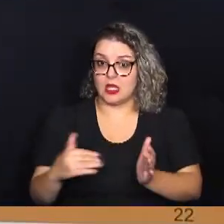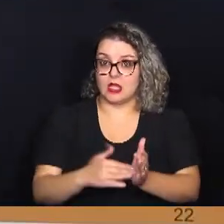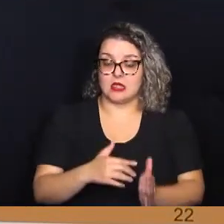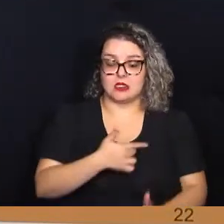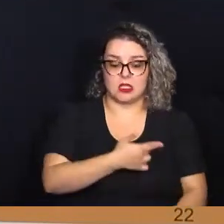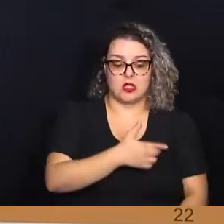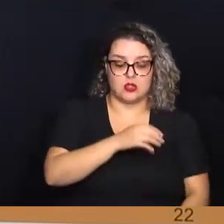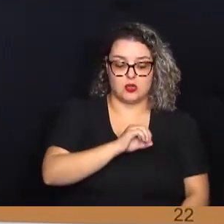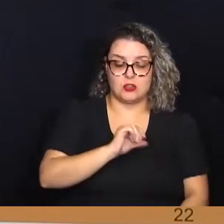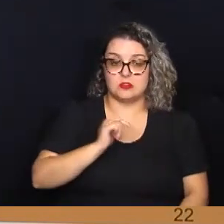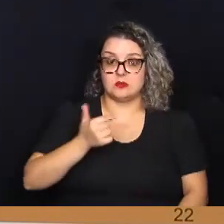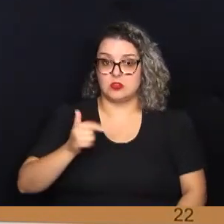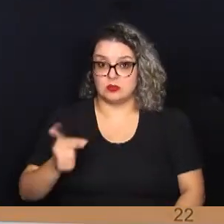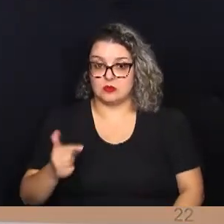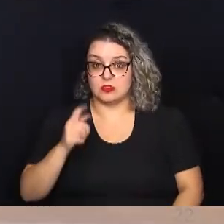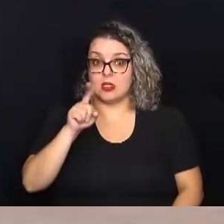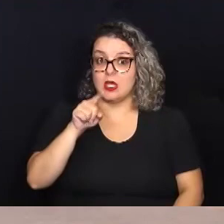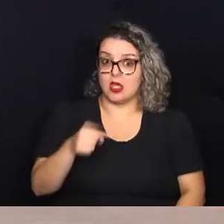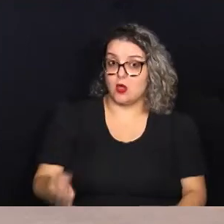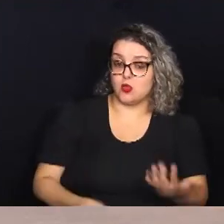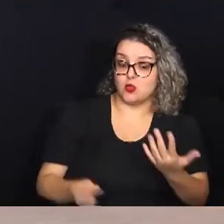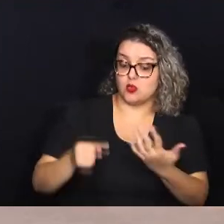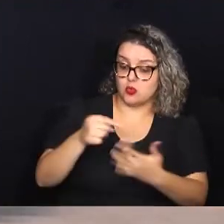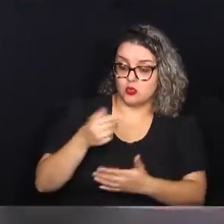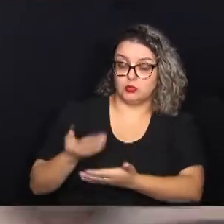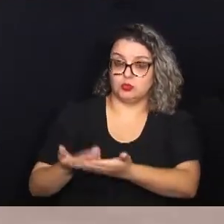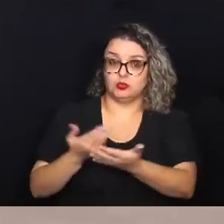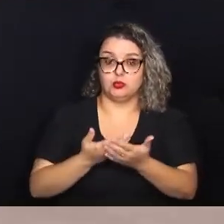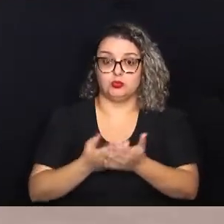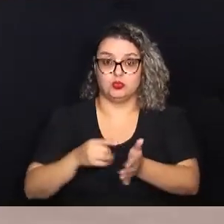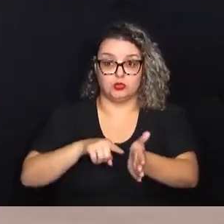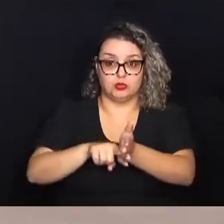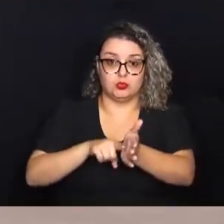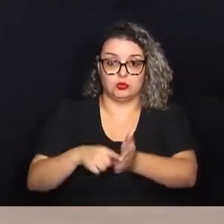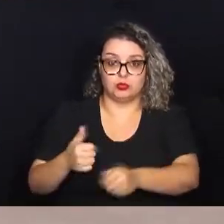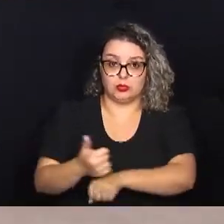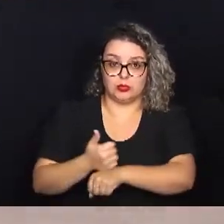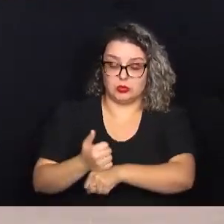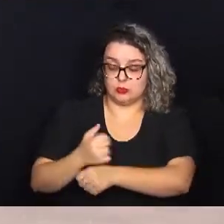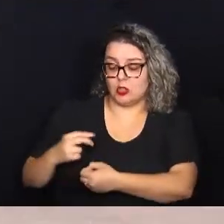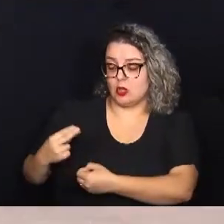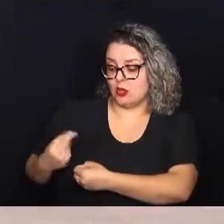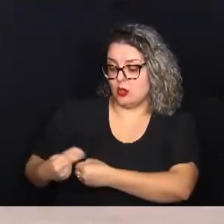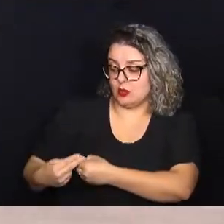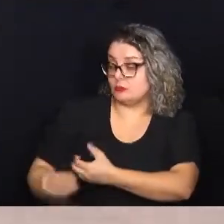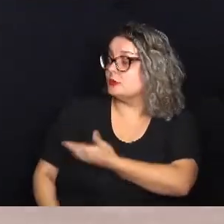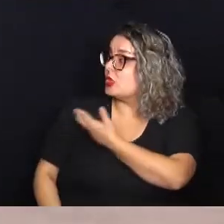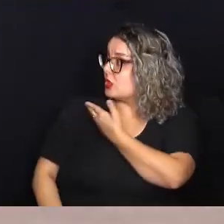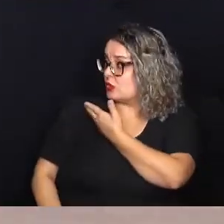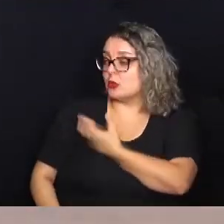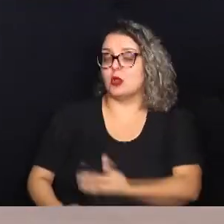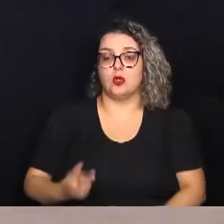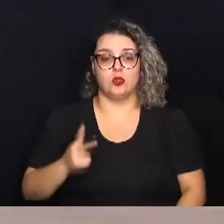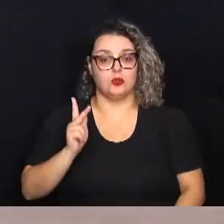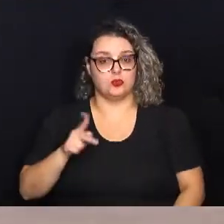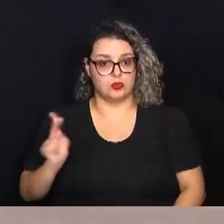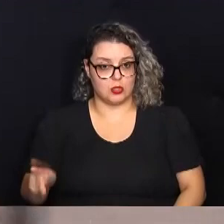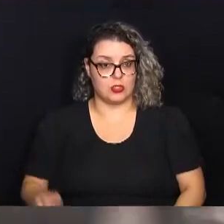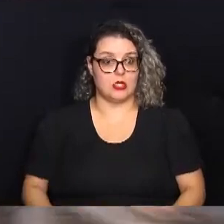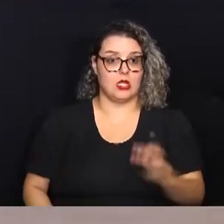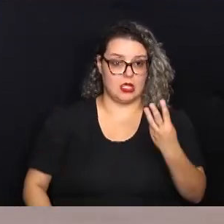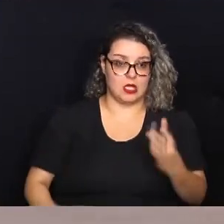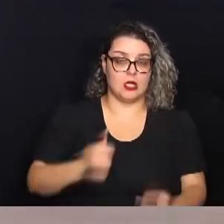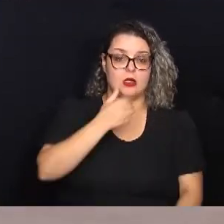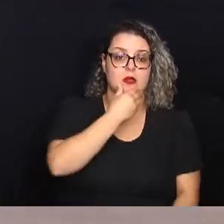e 2022 é o que aponta um estudo feito por pesquisadores aqui da Unicamp dois professores